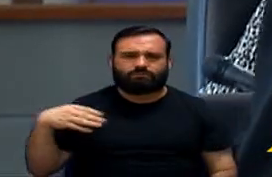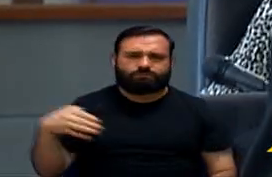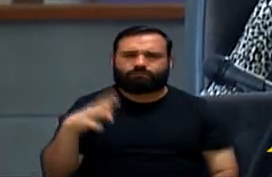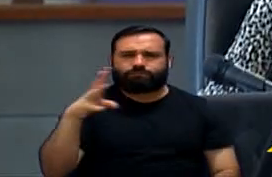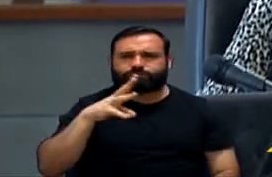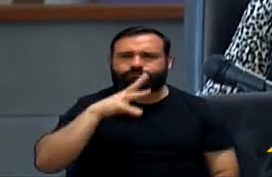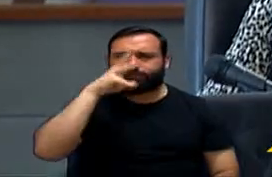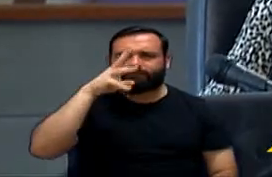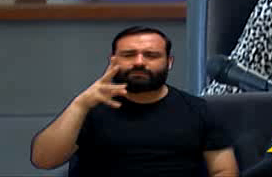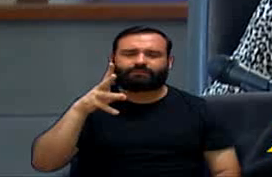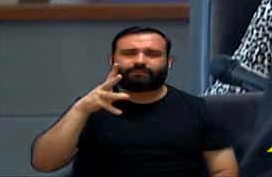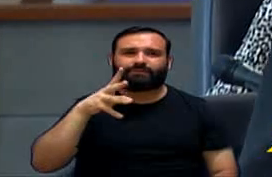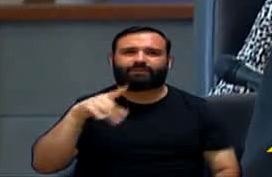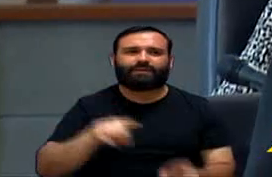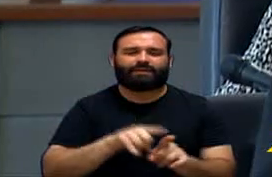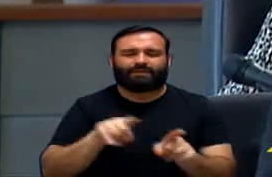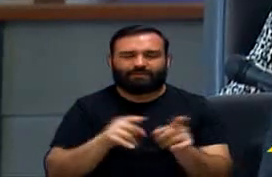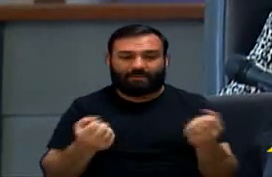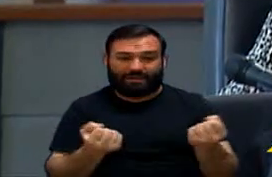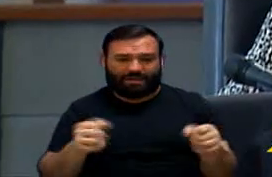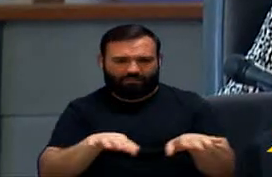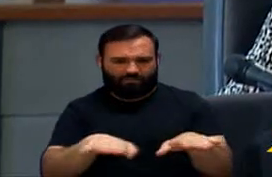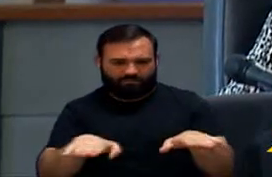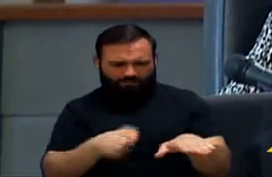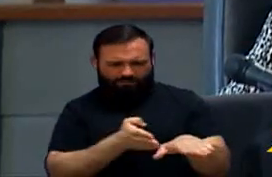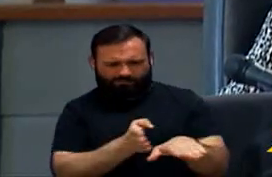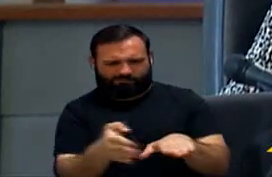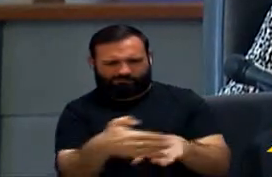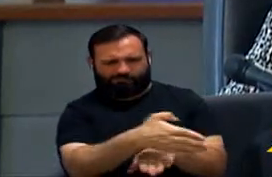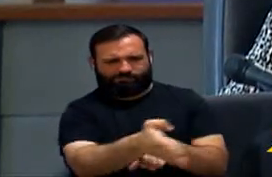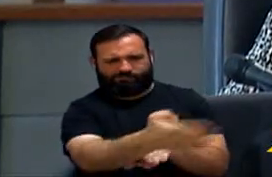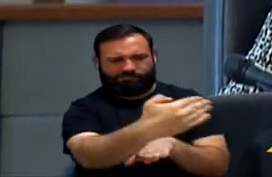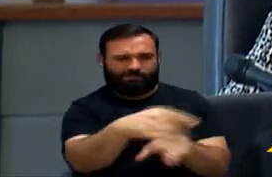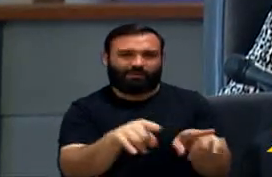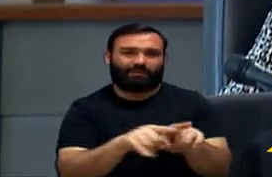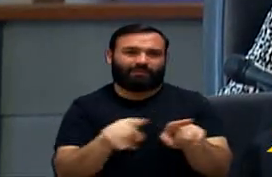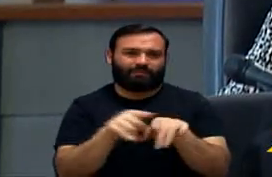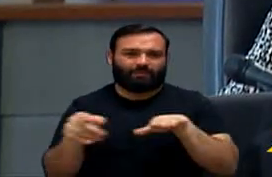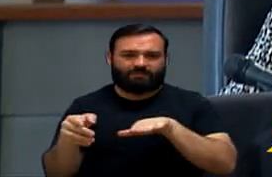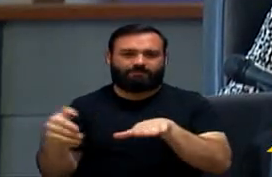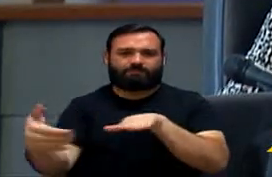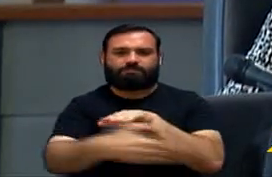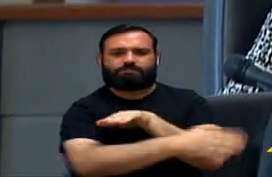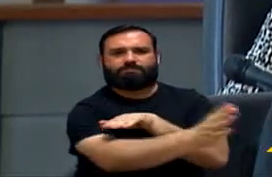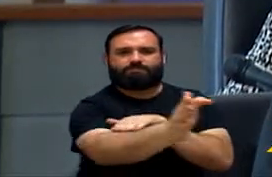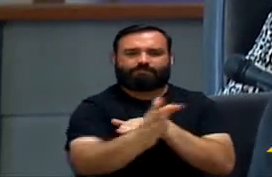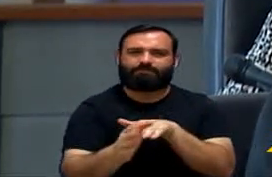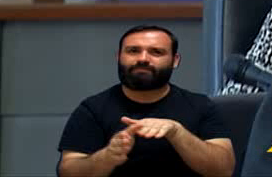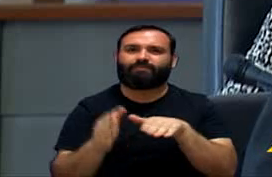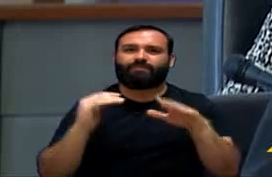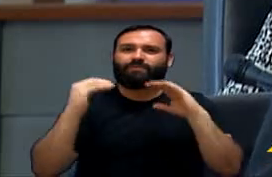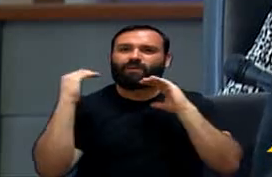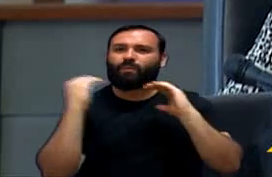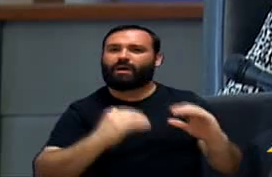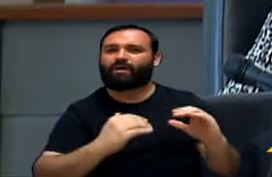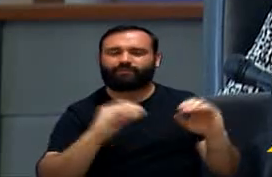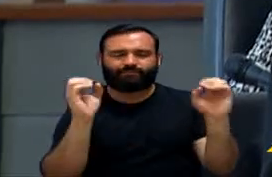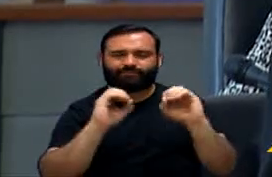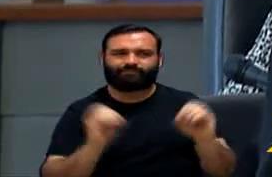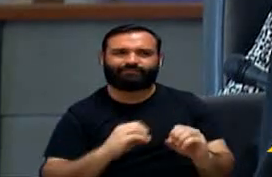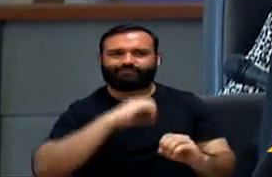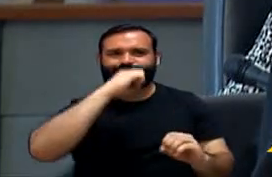nada se metem no meio dos carros cruza a sua frente sem respeito